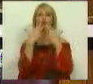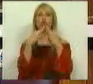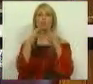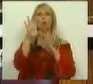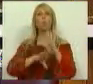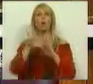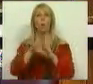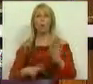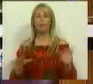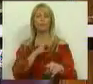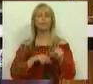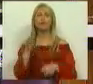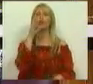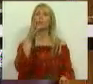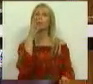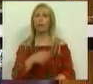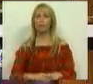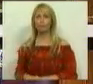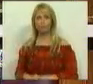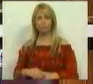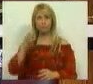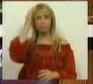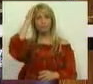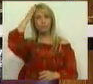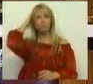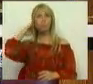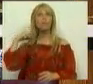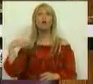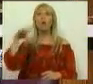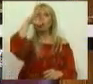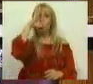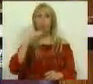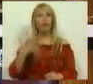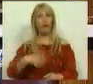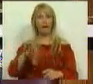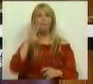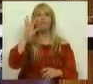curricular, Sr. Deputado, aquilo que o Governo quer fazer